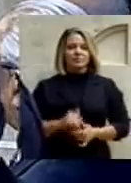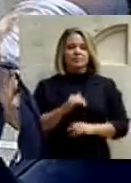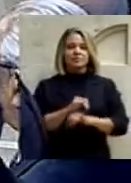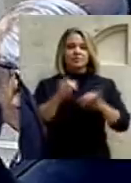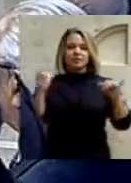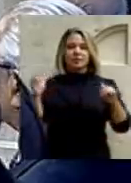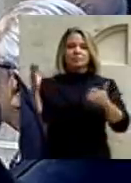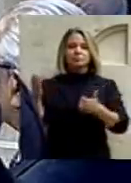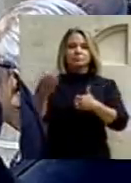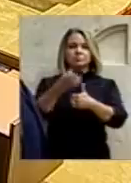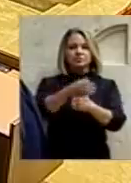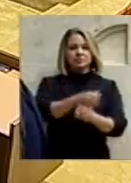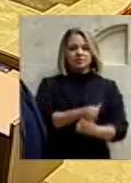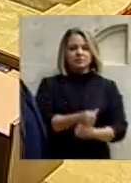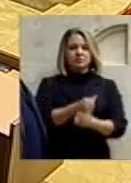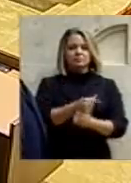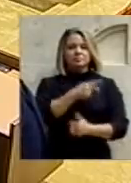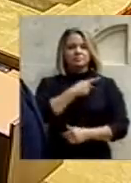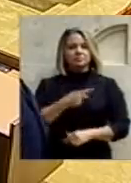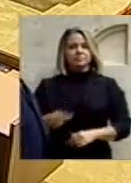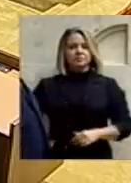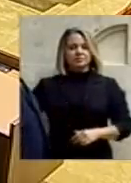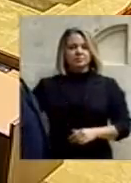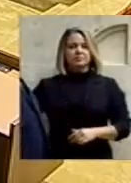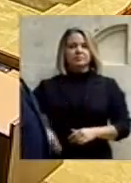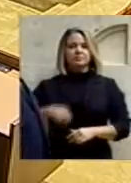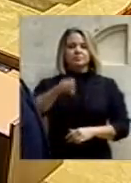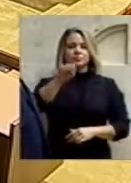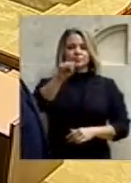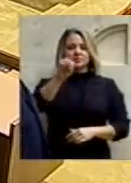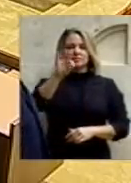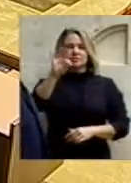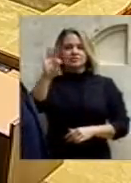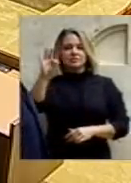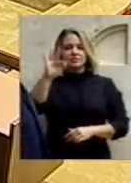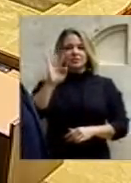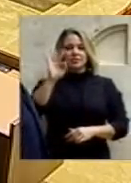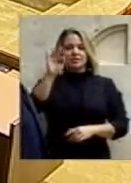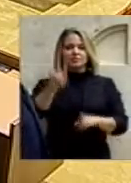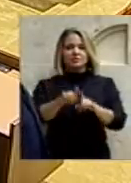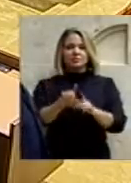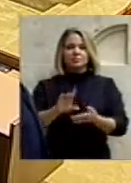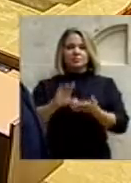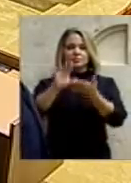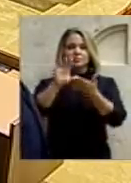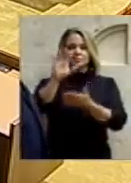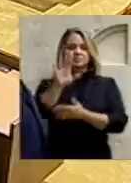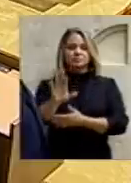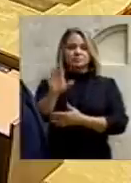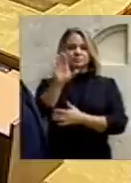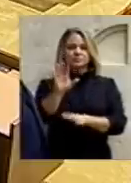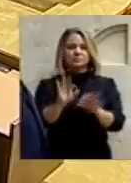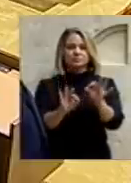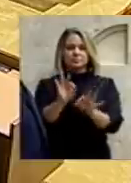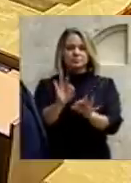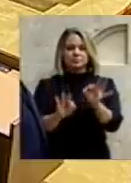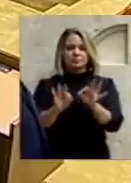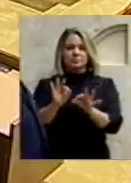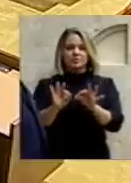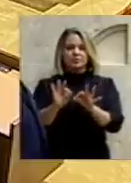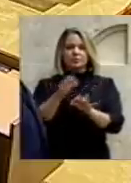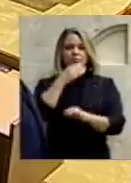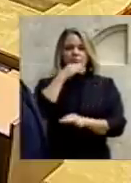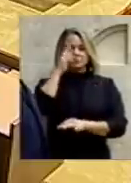Declaro empossado no cargo de presidente do Supremo Tribunal Federal e do Conselho Nacional de Justiça, o